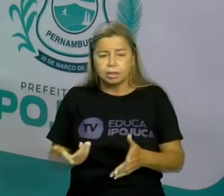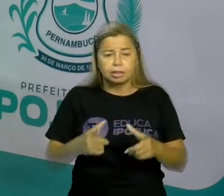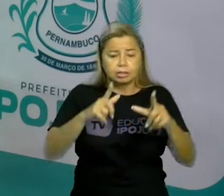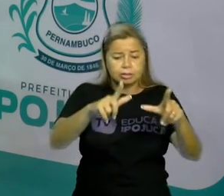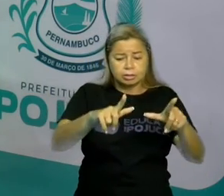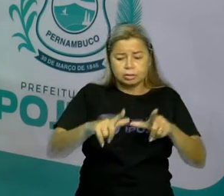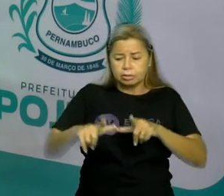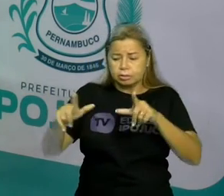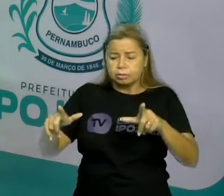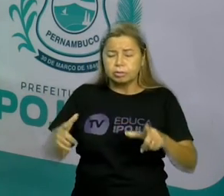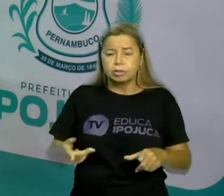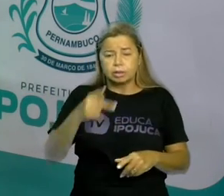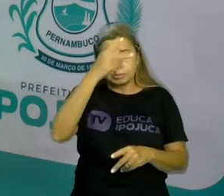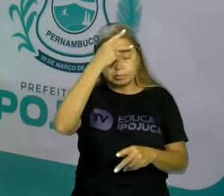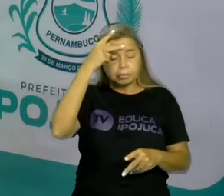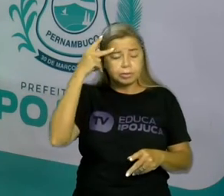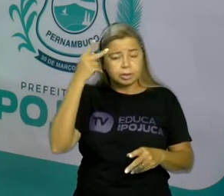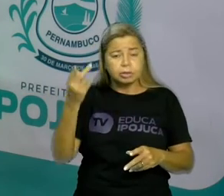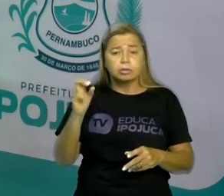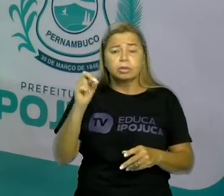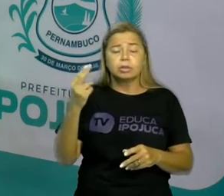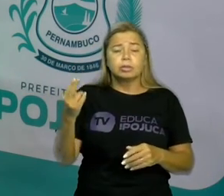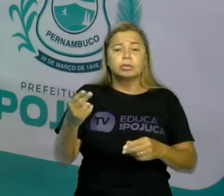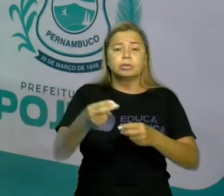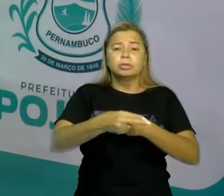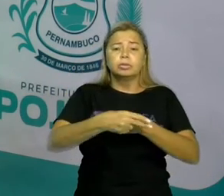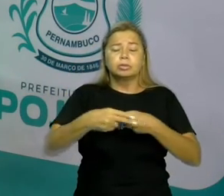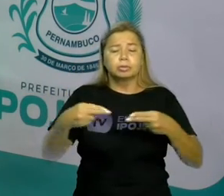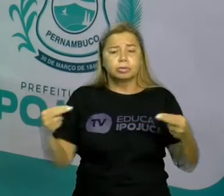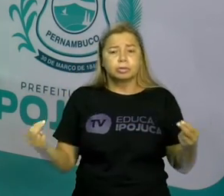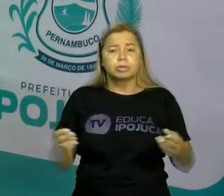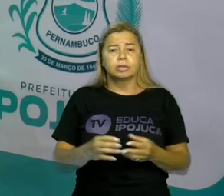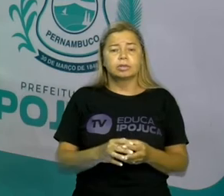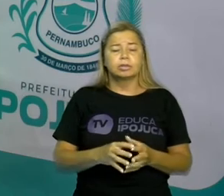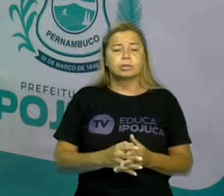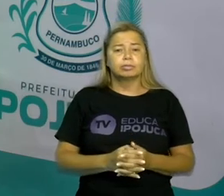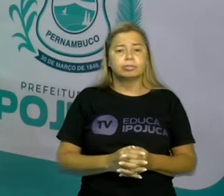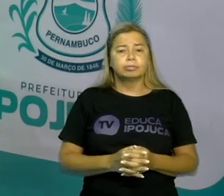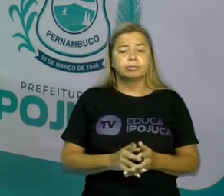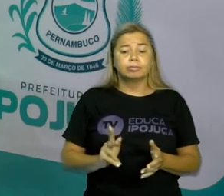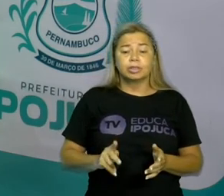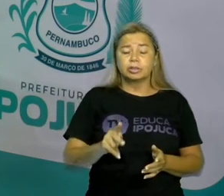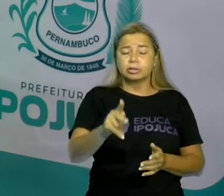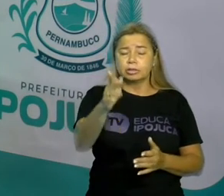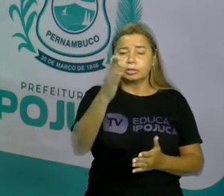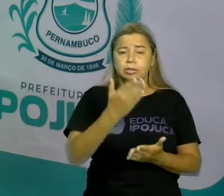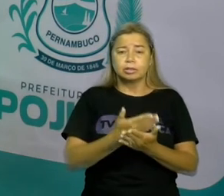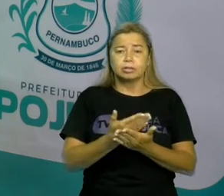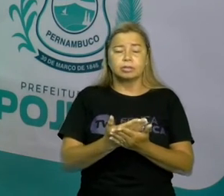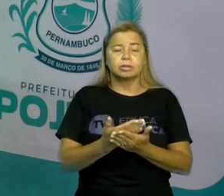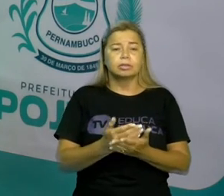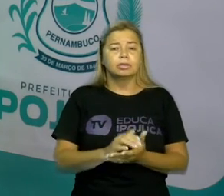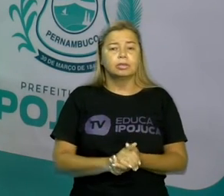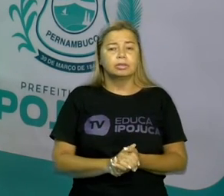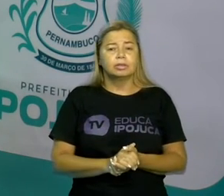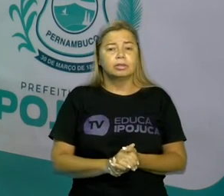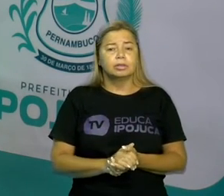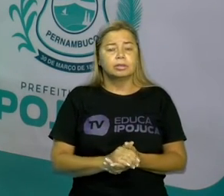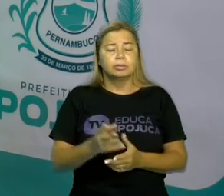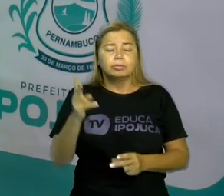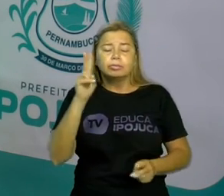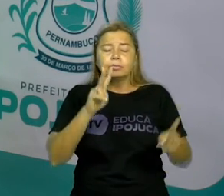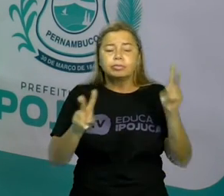objeto num espaço. Então, vamos lá, continuando a nossa aula. Vamos